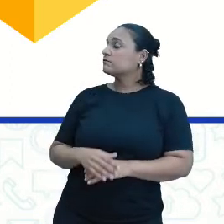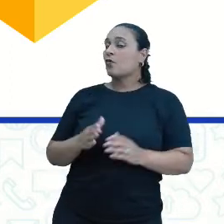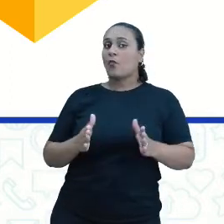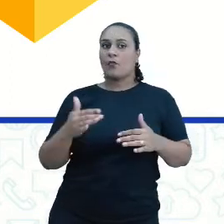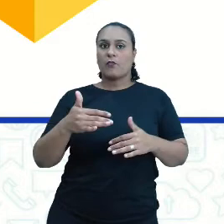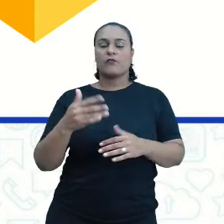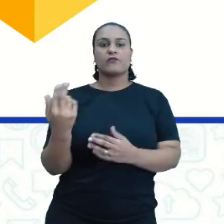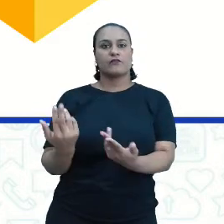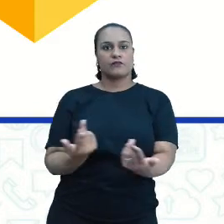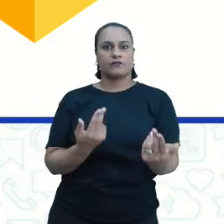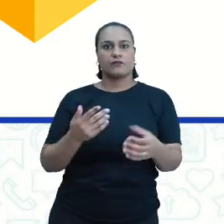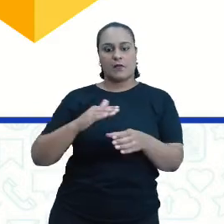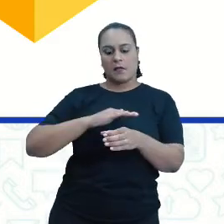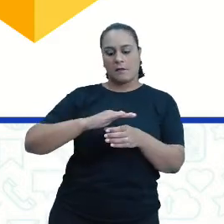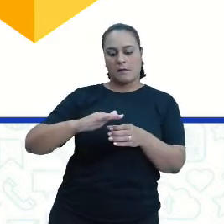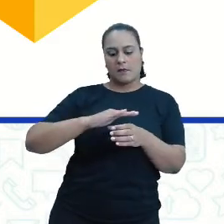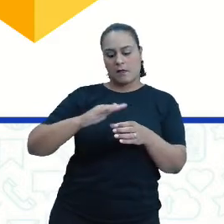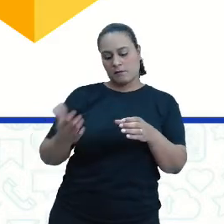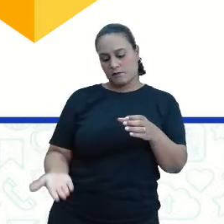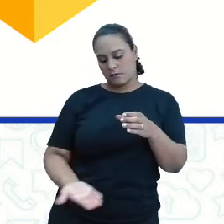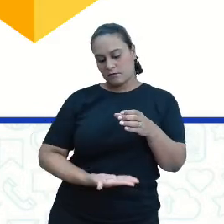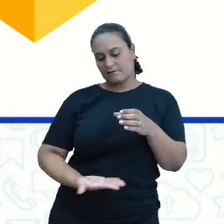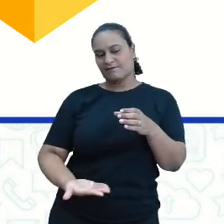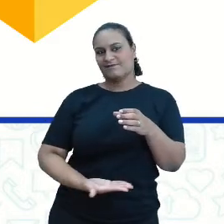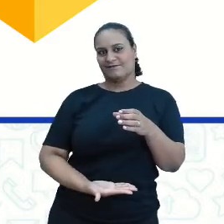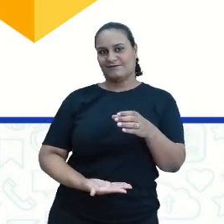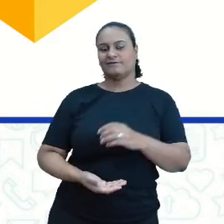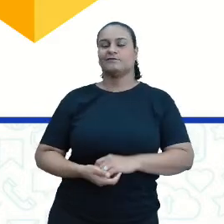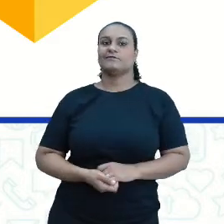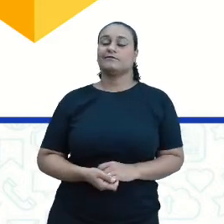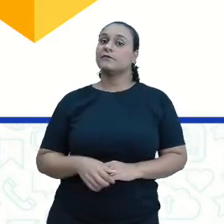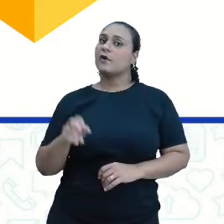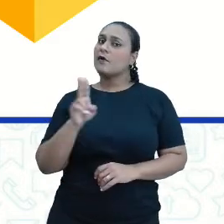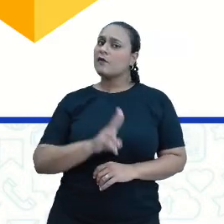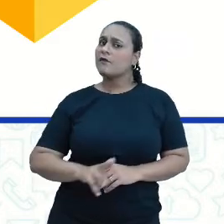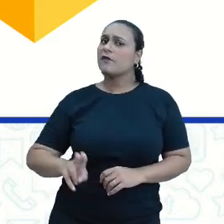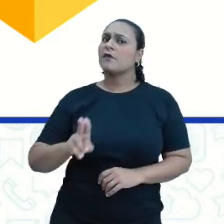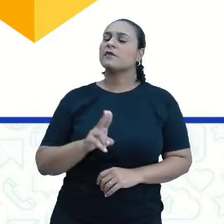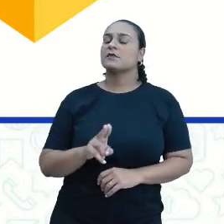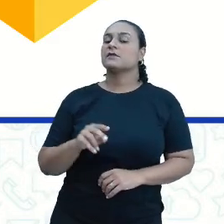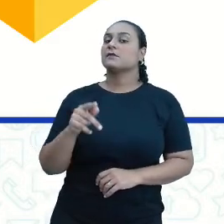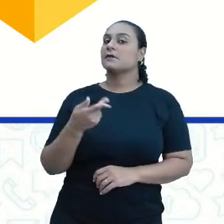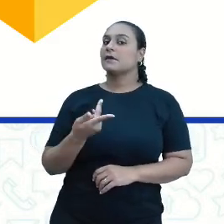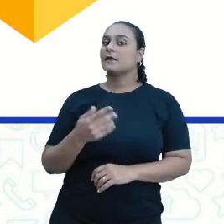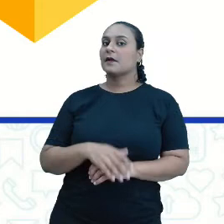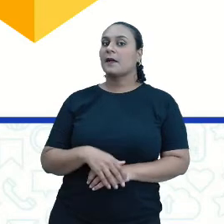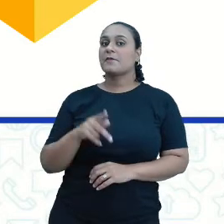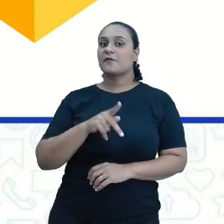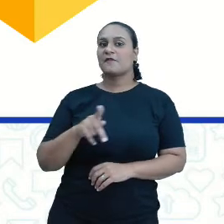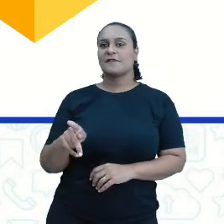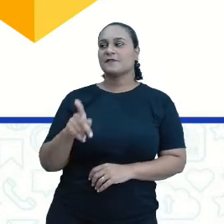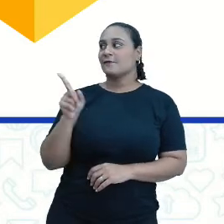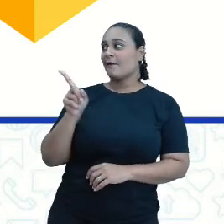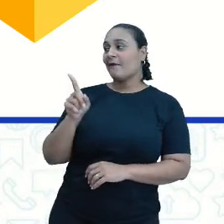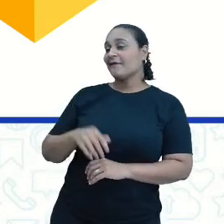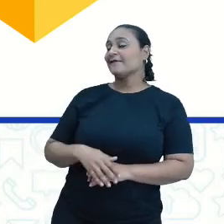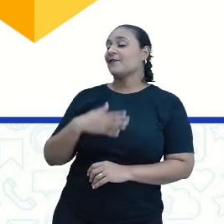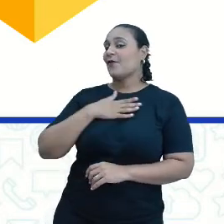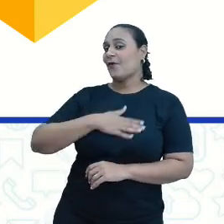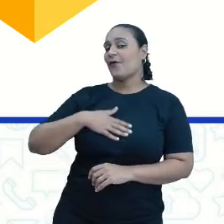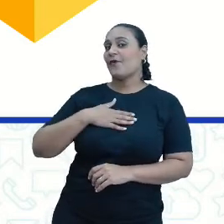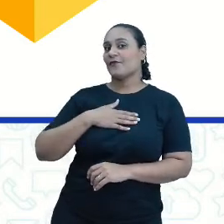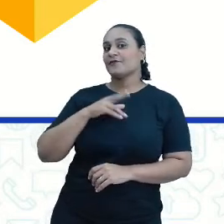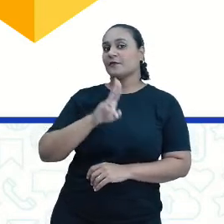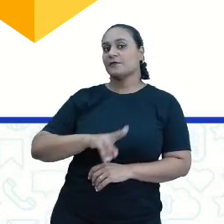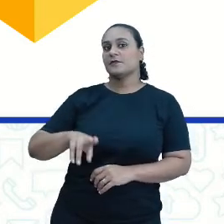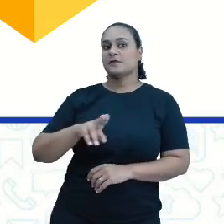parte de baixo quanto na parte de cima, né? E eu vou usar uma palavra que até a professora Briane gosta de usar também nas aulas, no